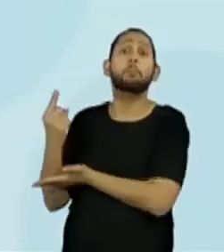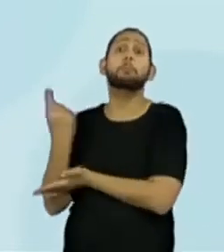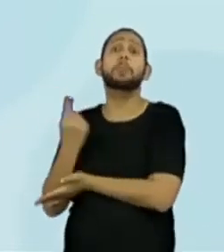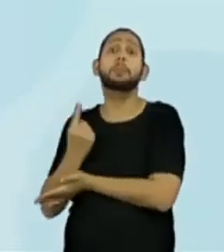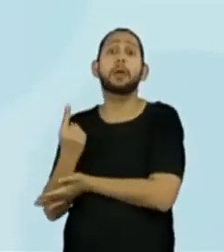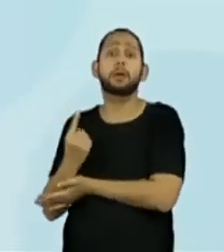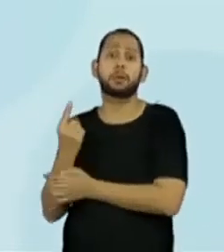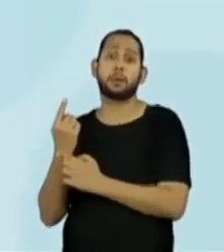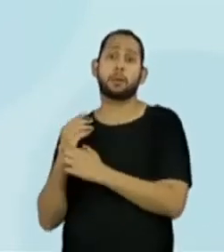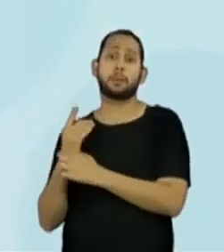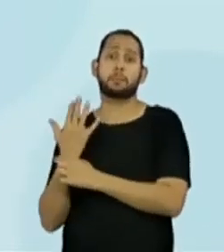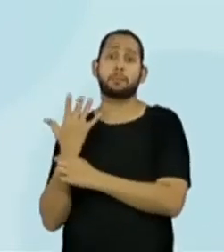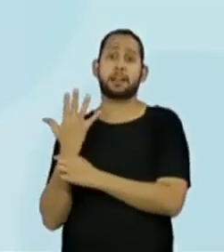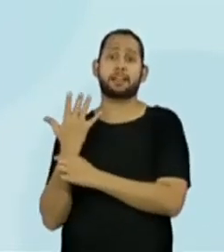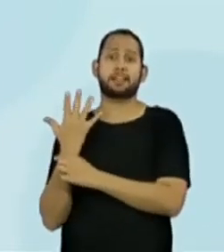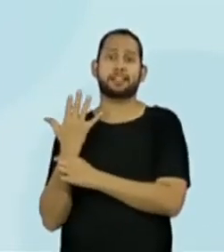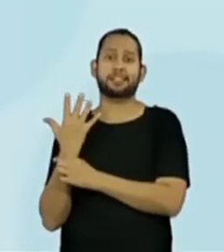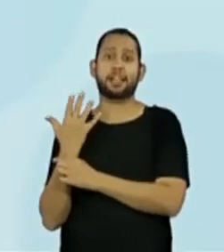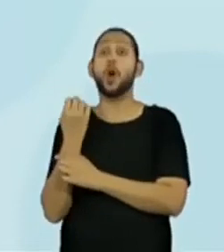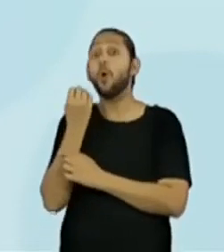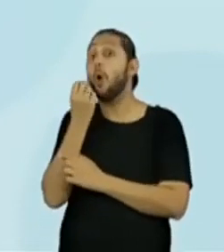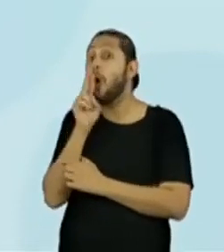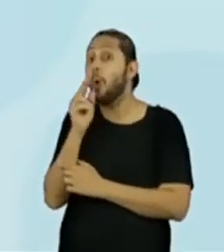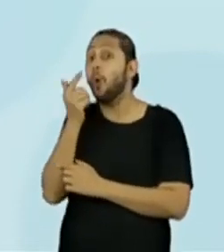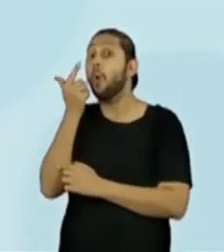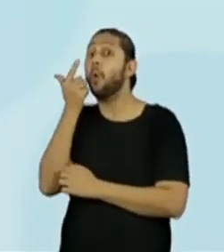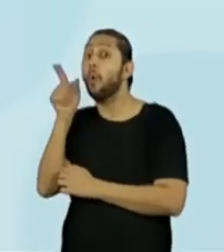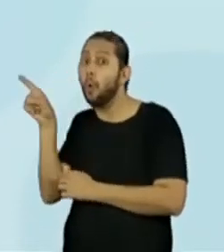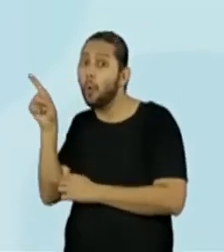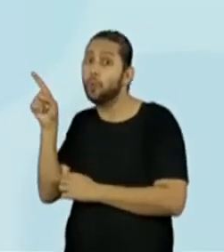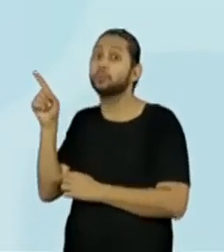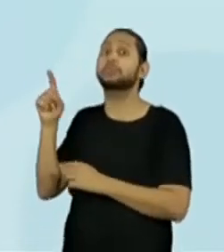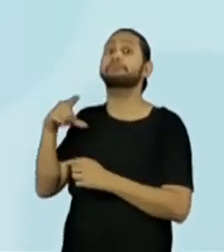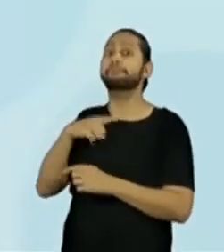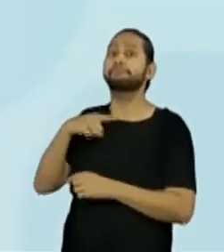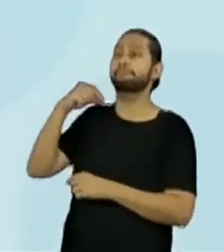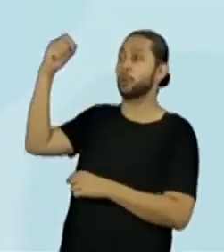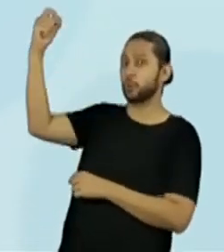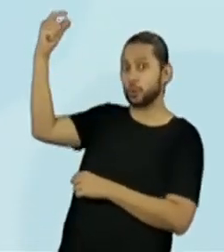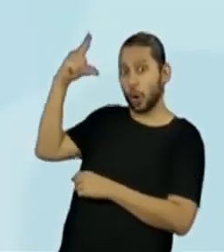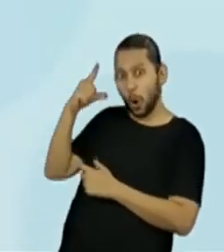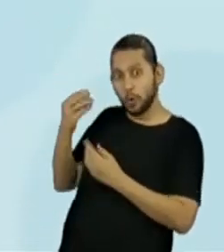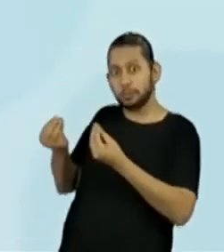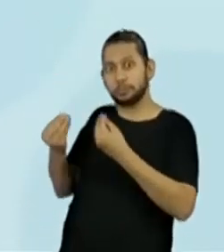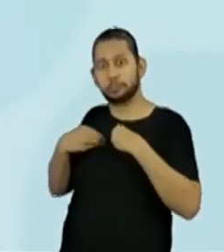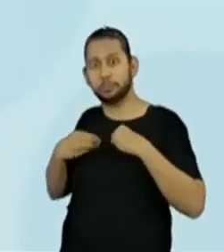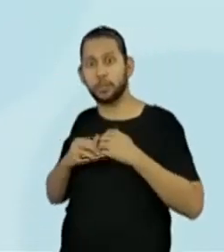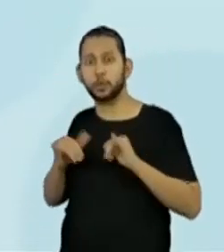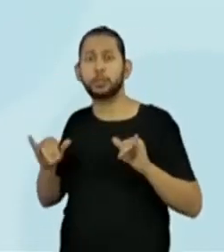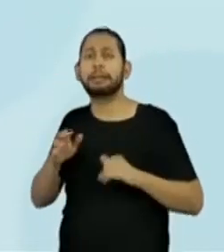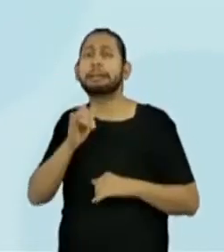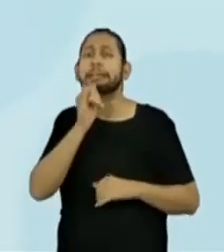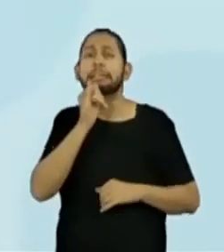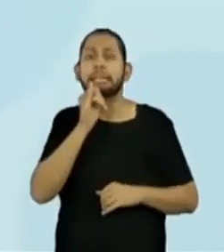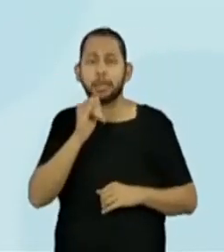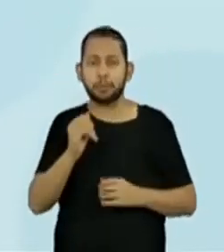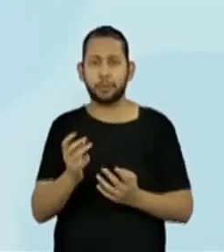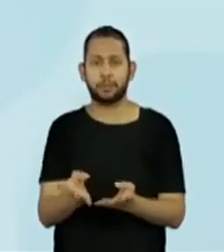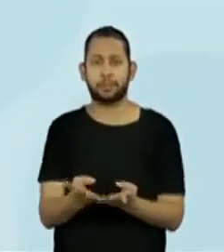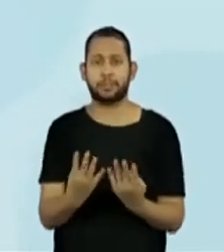ser vivo capaz de usar a energia do sol, as algas, por